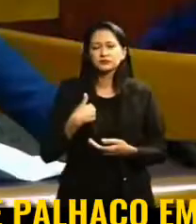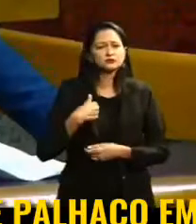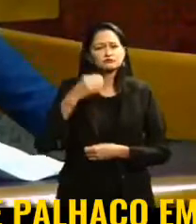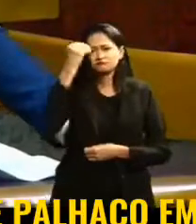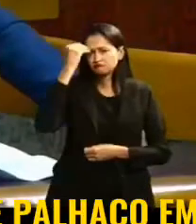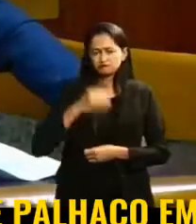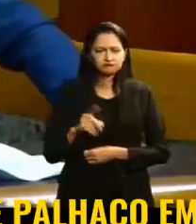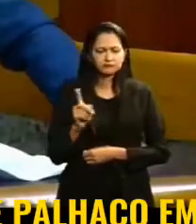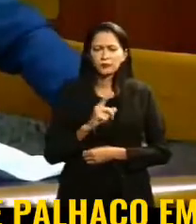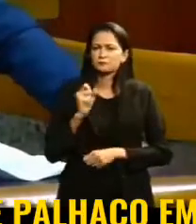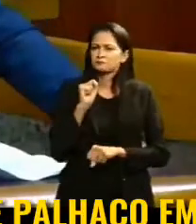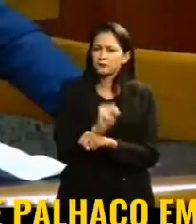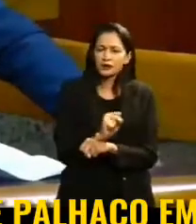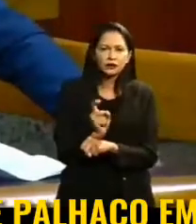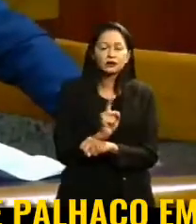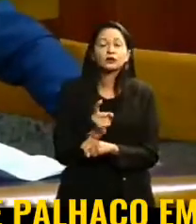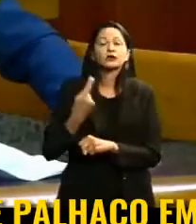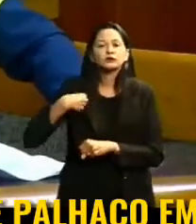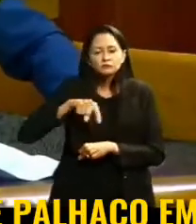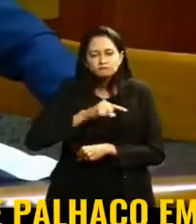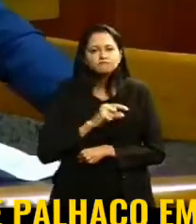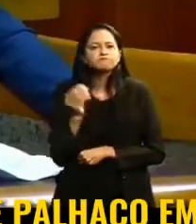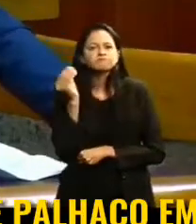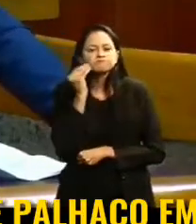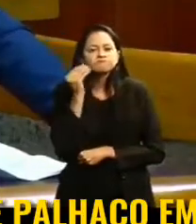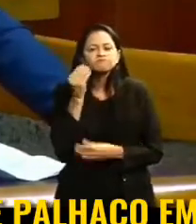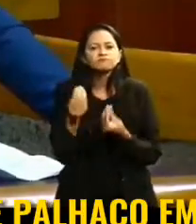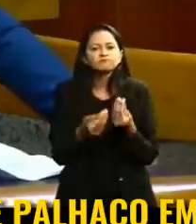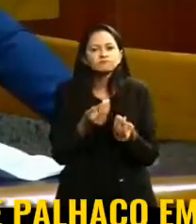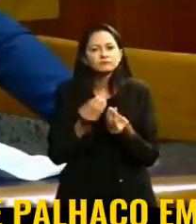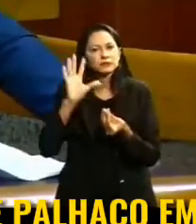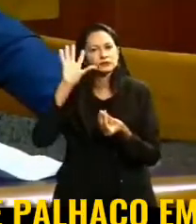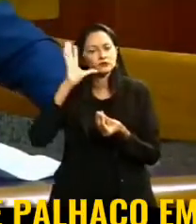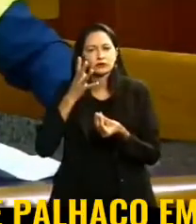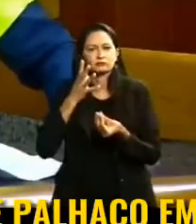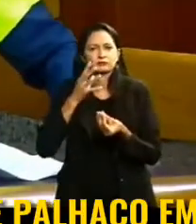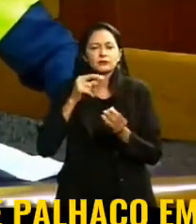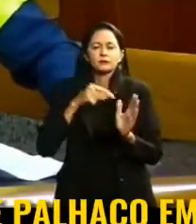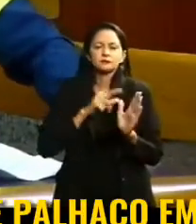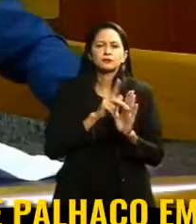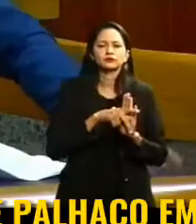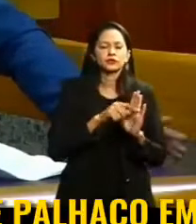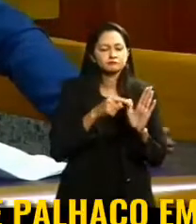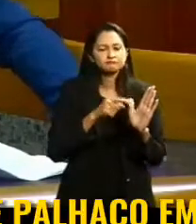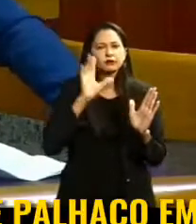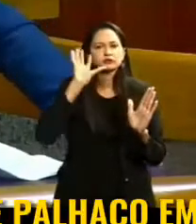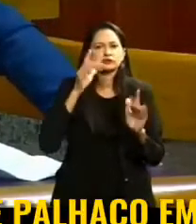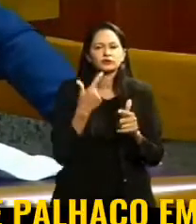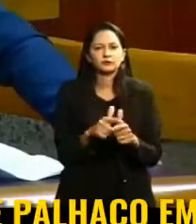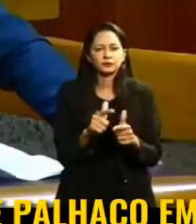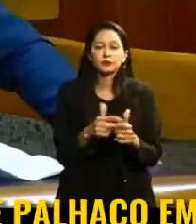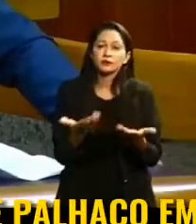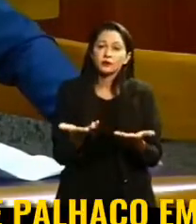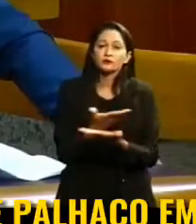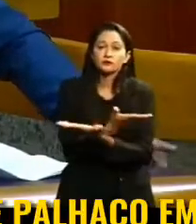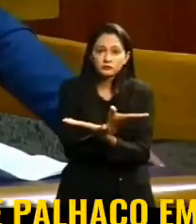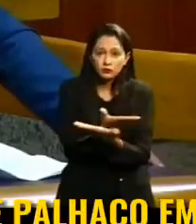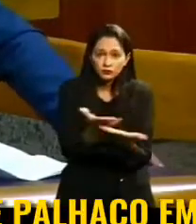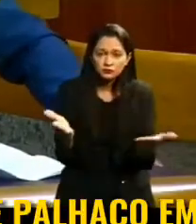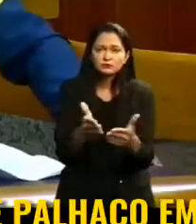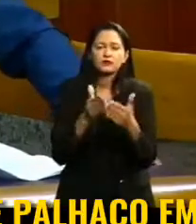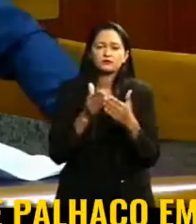descansar enquanto nós não buscarmos uma forma, vereadores, de reverter esse projeto de lei. Para isso eu convido vocês a